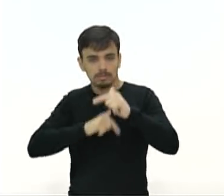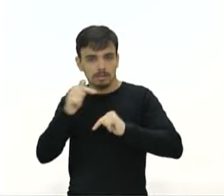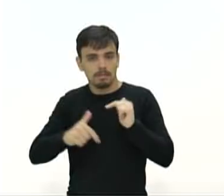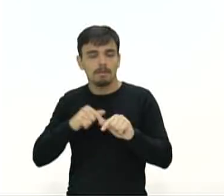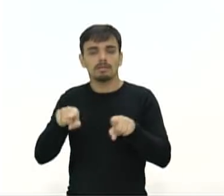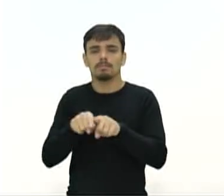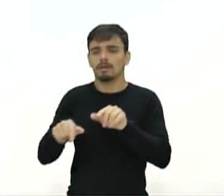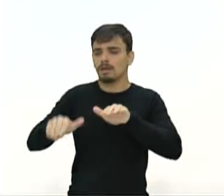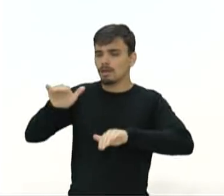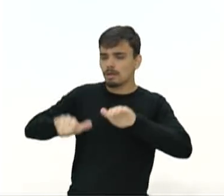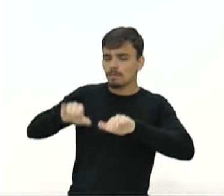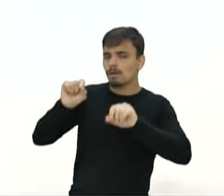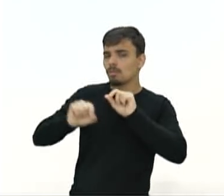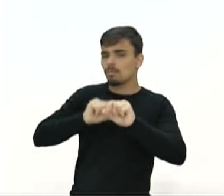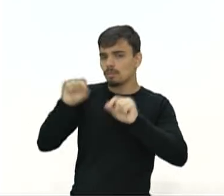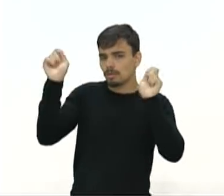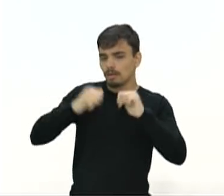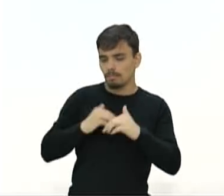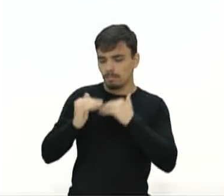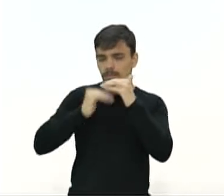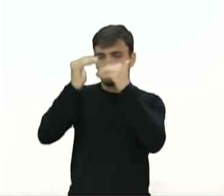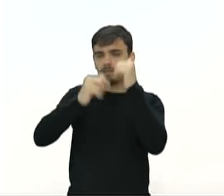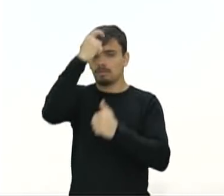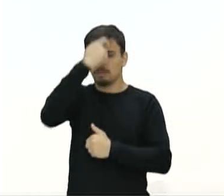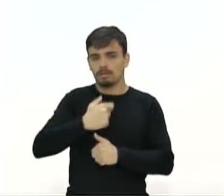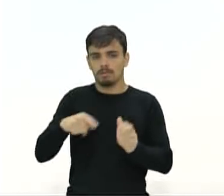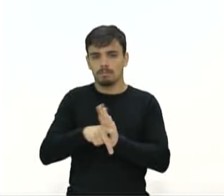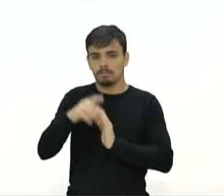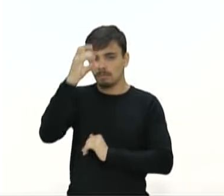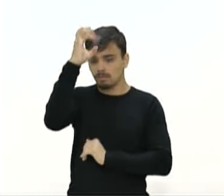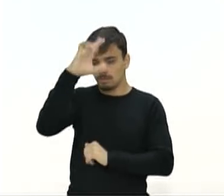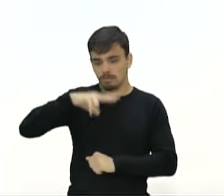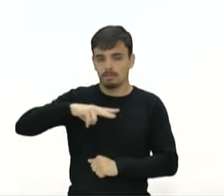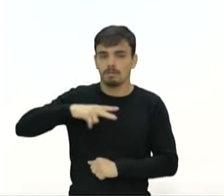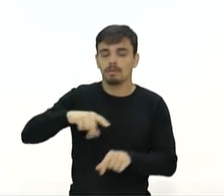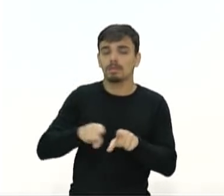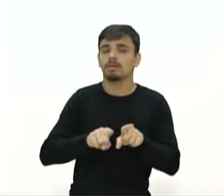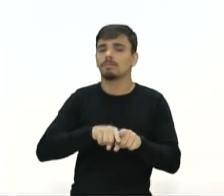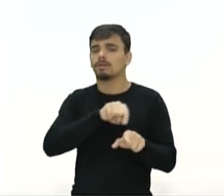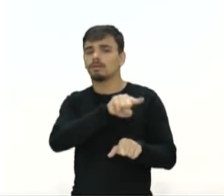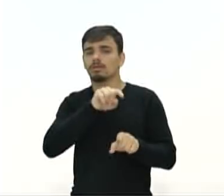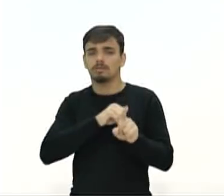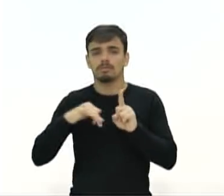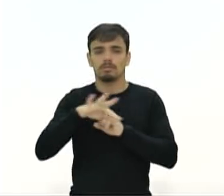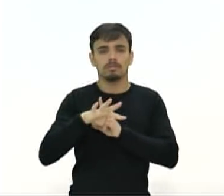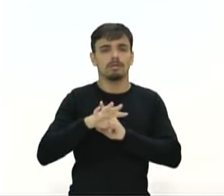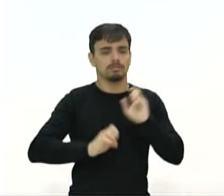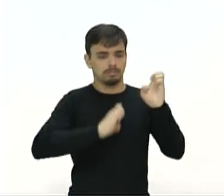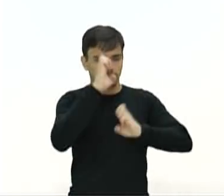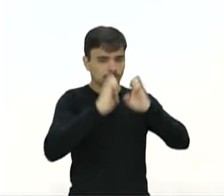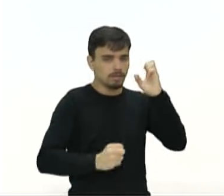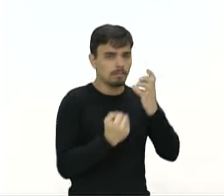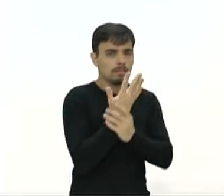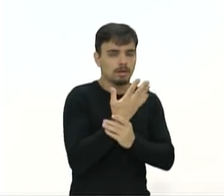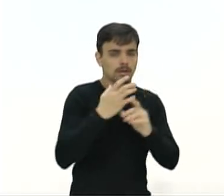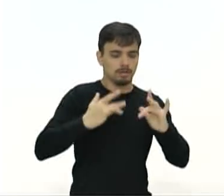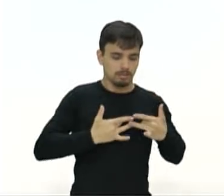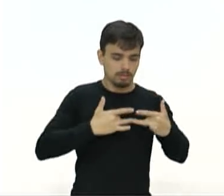maneira equilibrada permitiu o desenvolvimento da personalidade individual. Nas sociedades industriais surge a